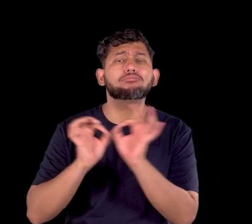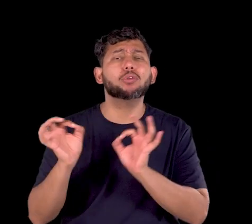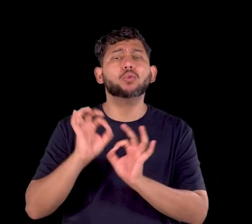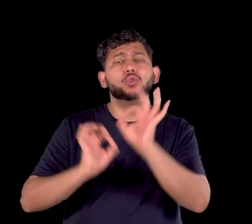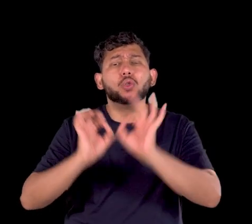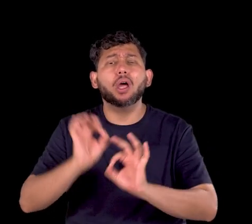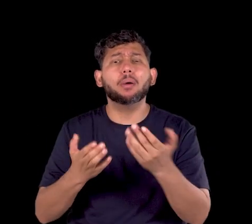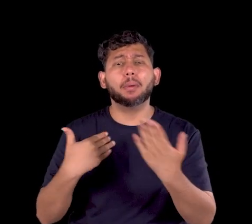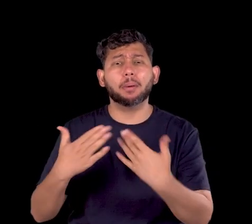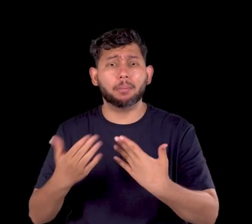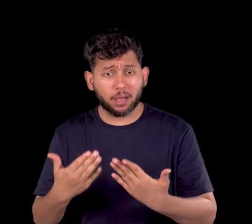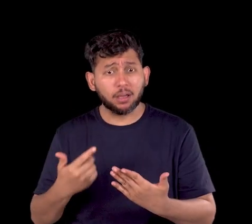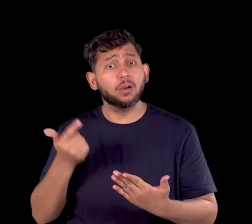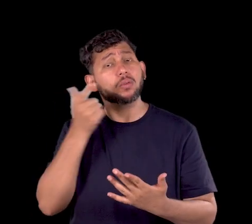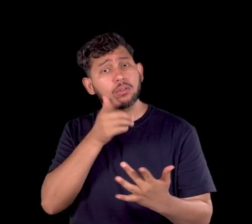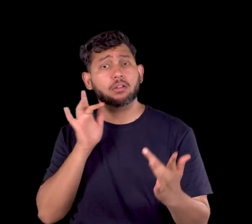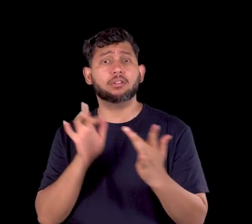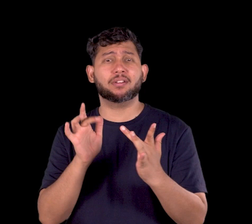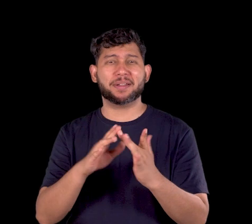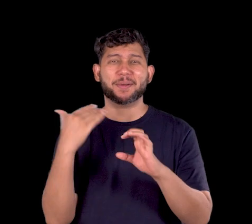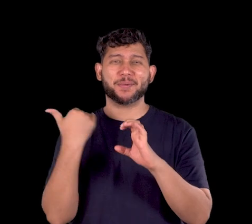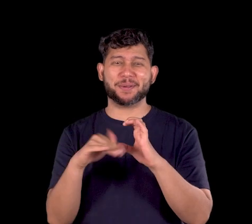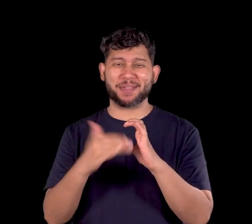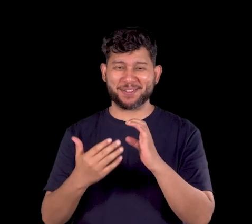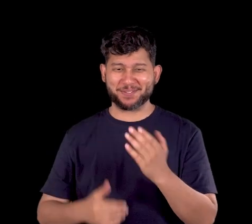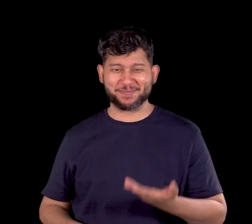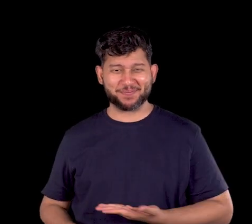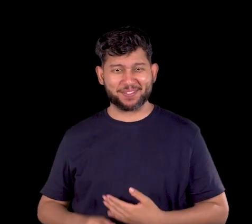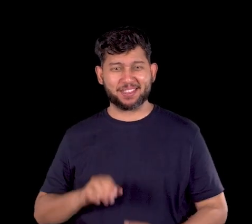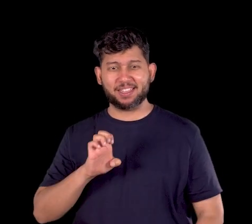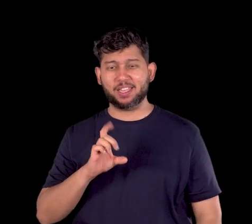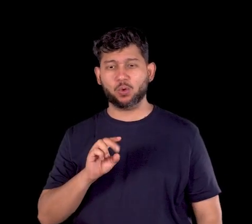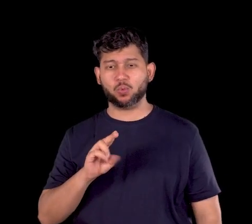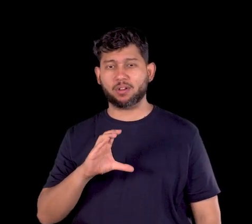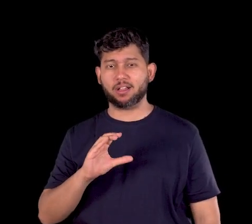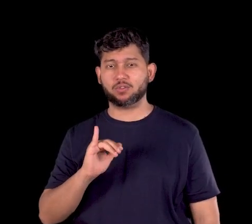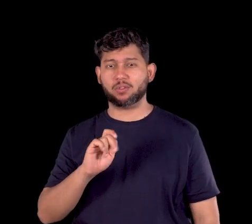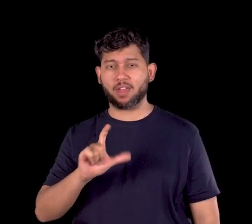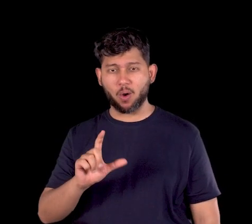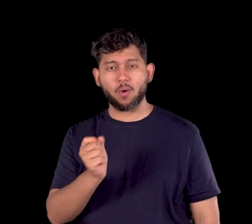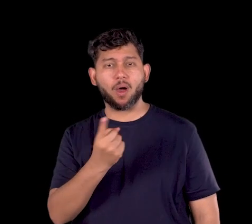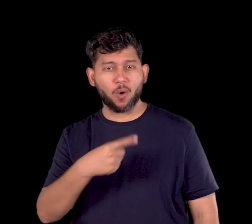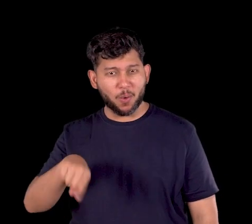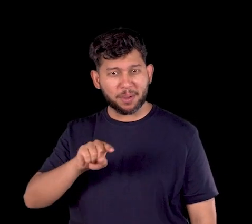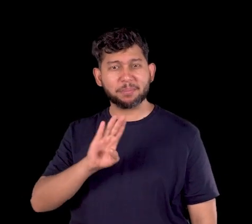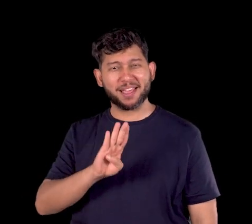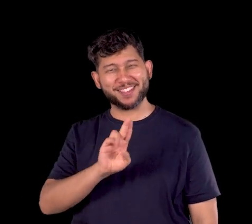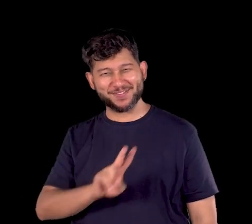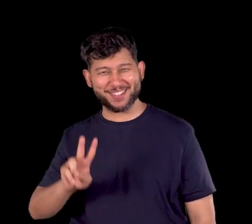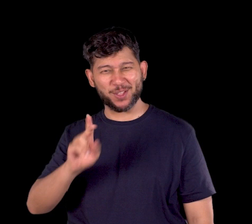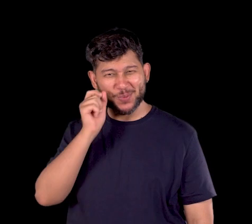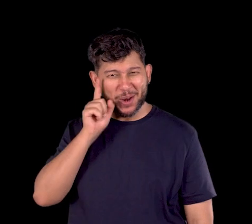www.belavistacultural.com.br. Em caso de dúvidas, ou mesmo se quiser trocar ideias sobre o projeto, entre em contato com o nosso